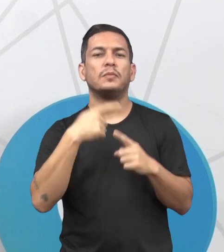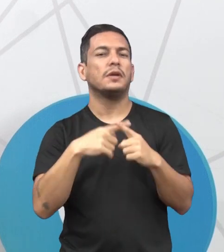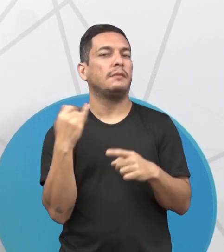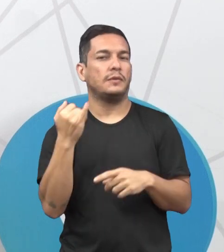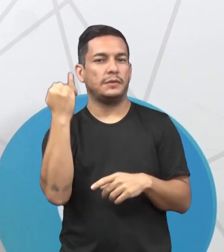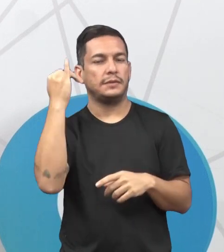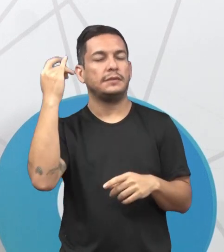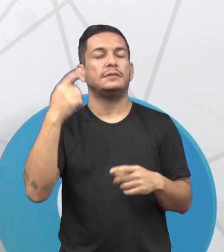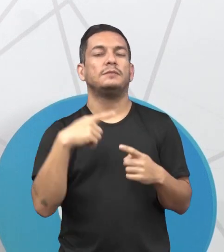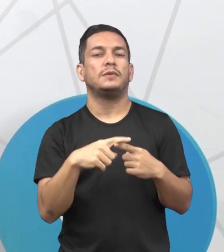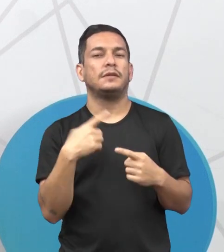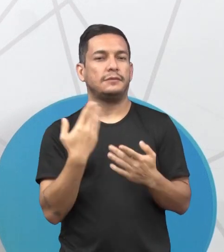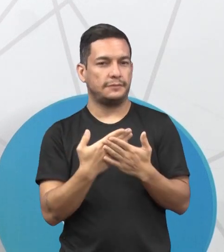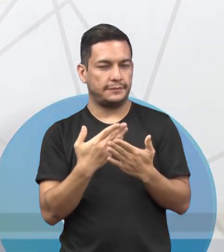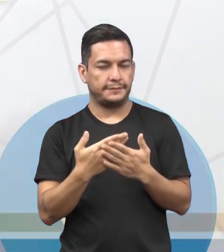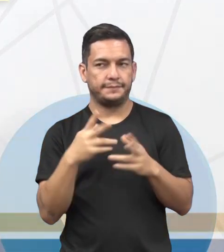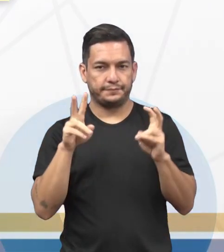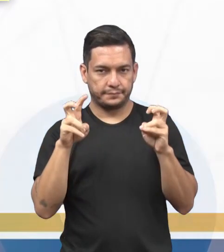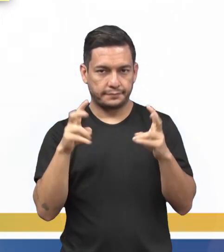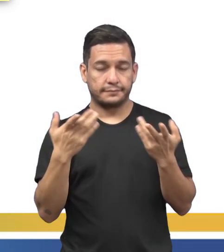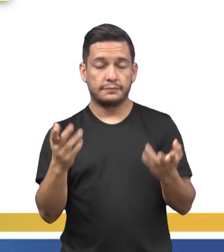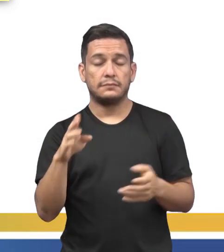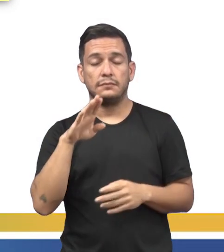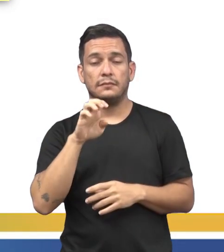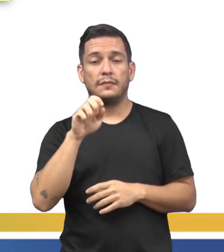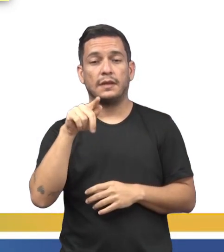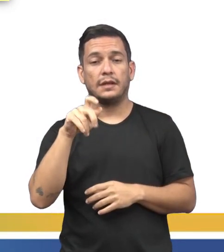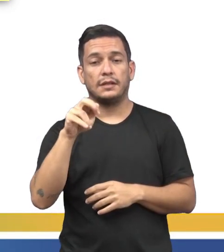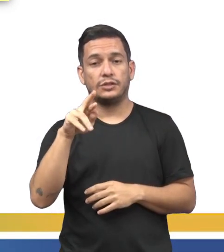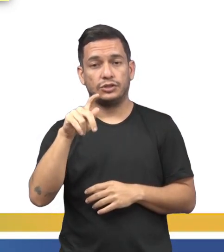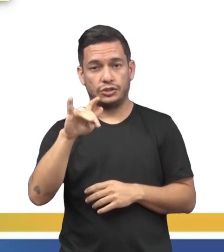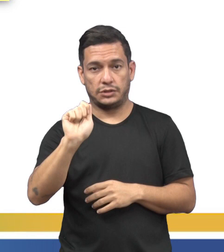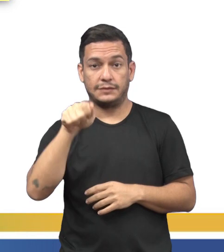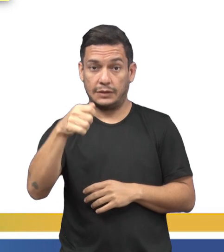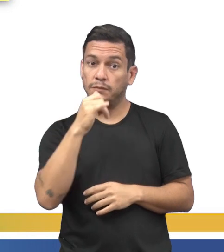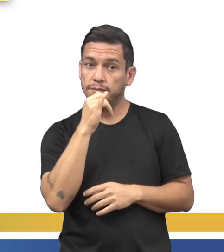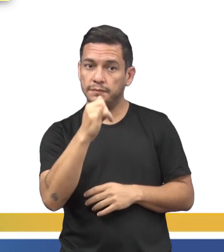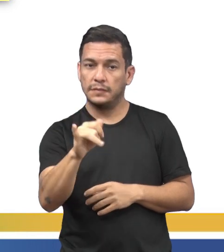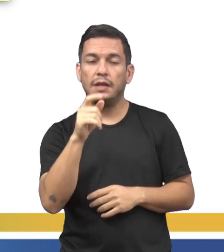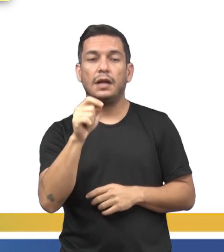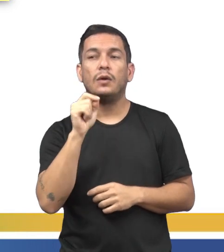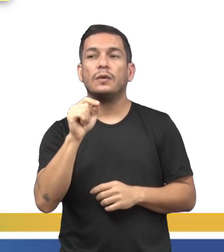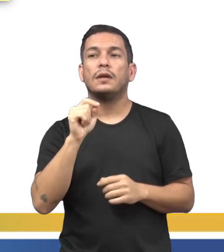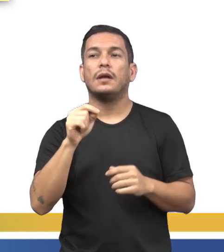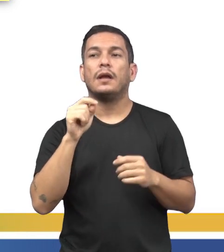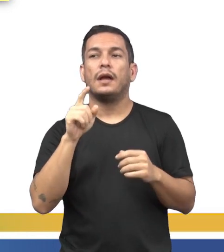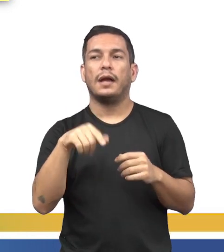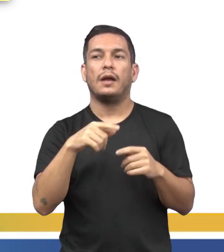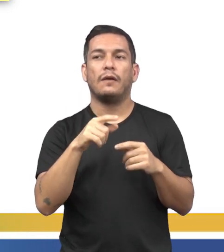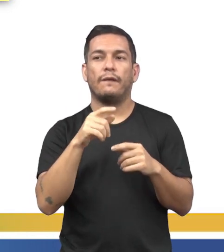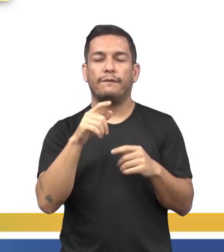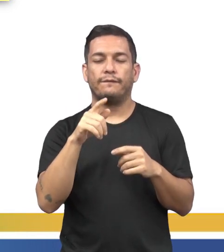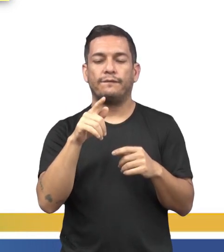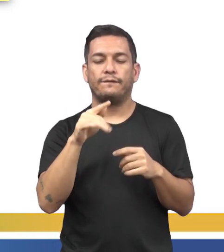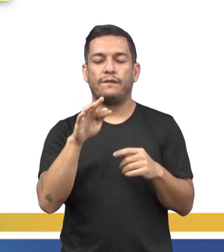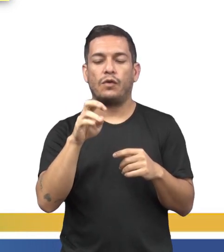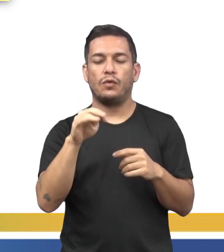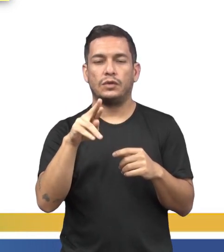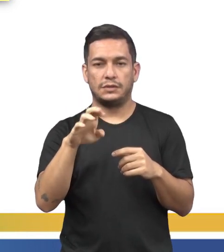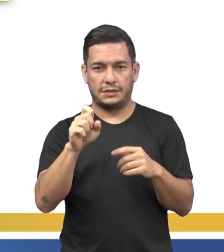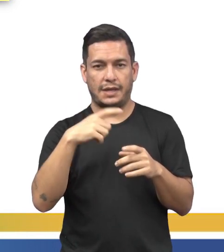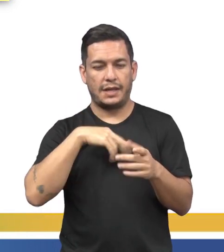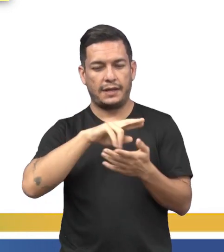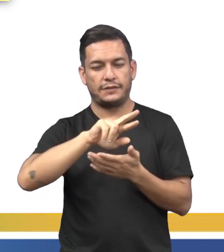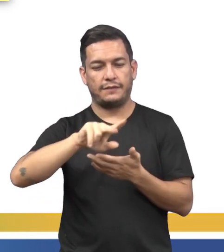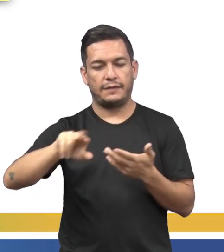que nós estudamos sobre ela. Então, energia são recursos de geração de energia. O que são as fontes de energia? São